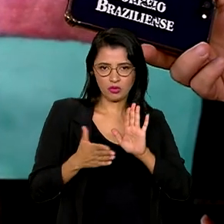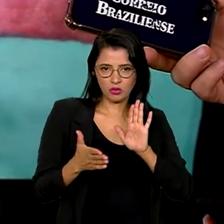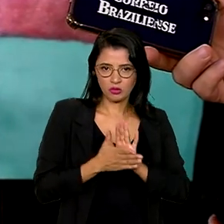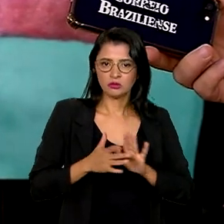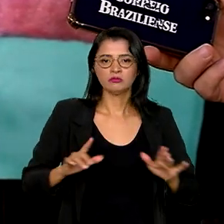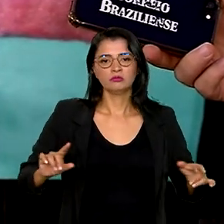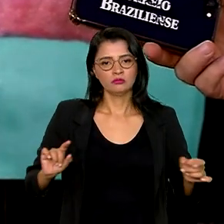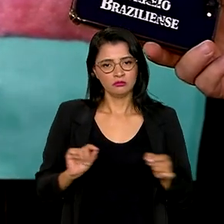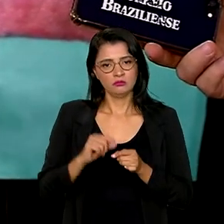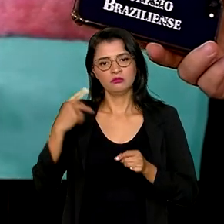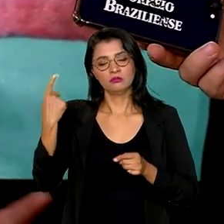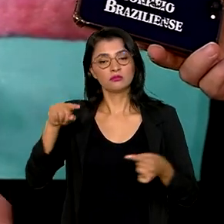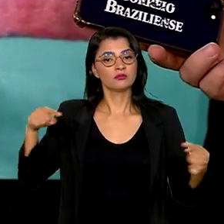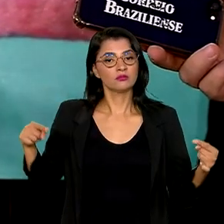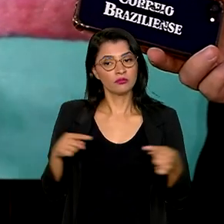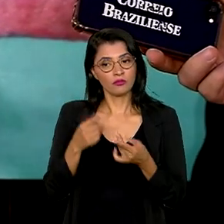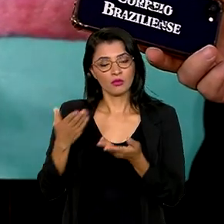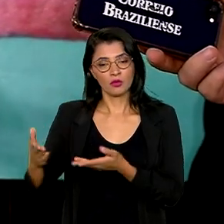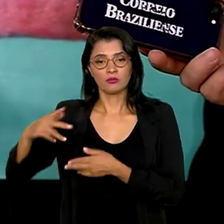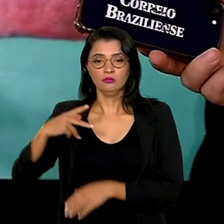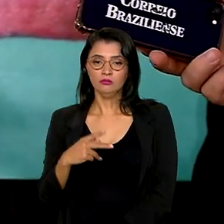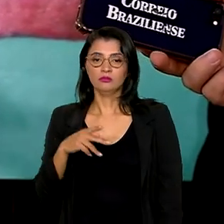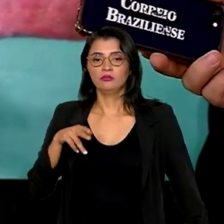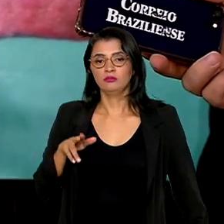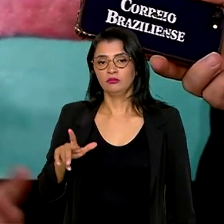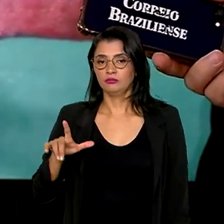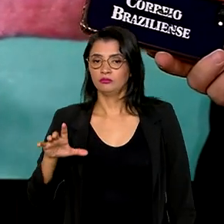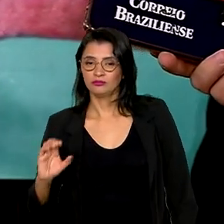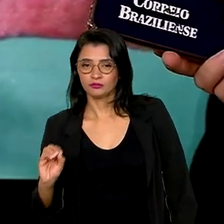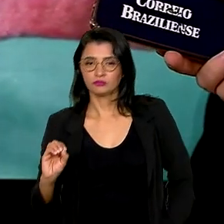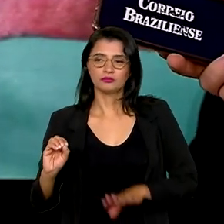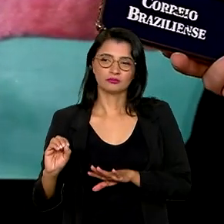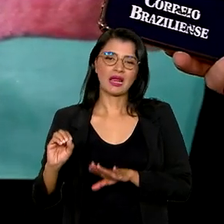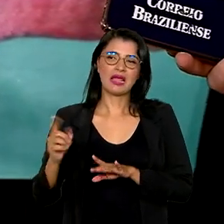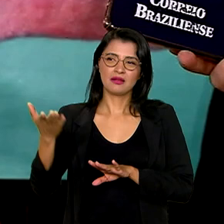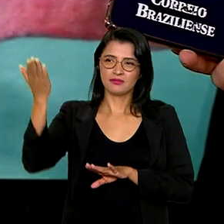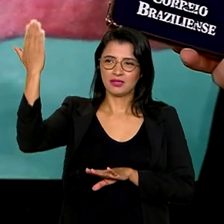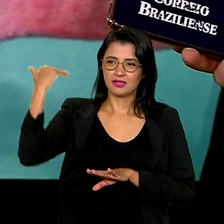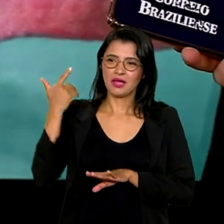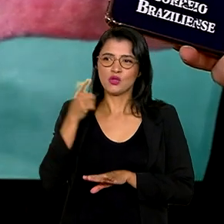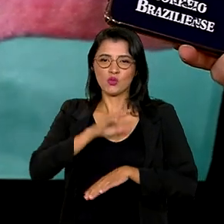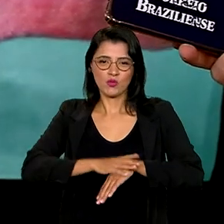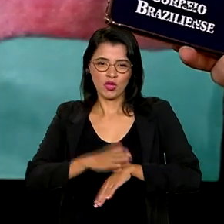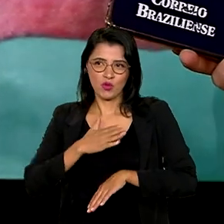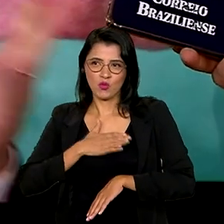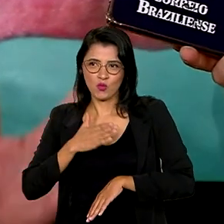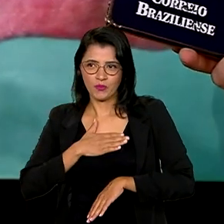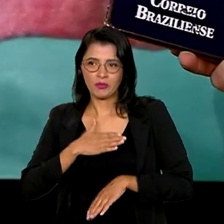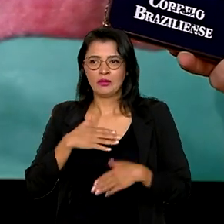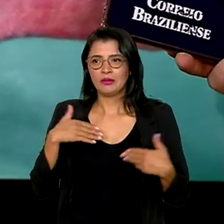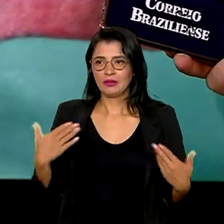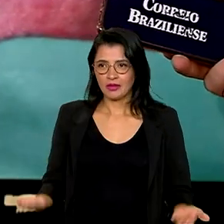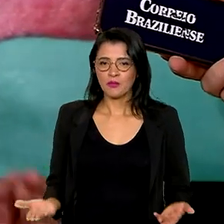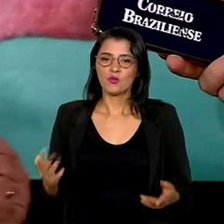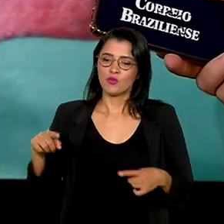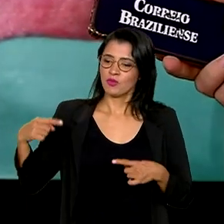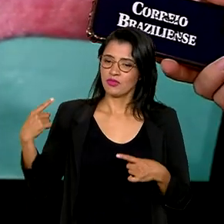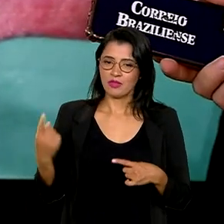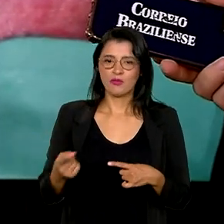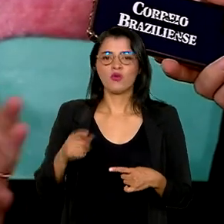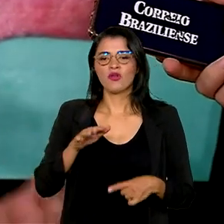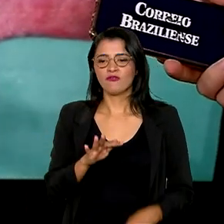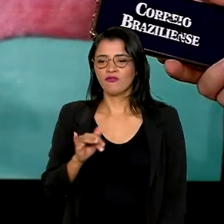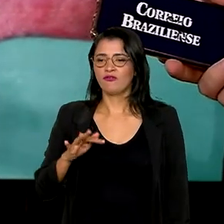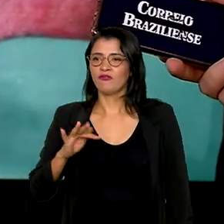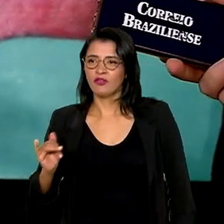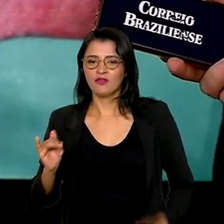fosse encarregado dessa missão e parece que na época não deu tempo ou enfim depois veio a